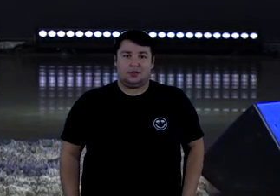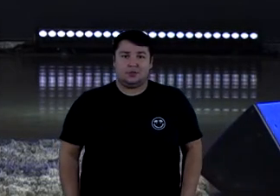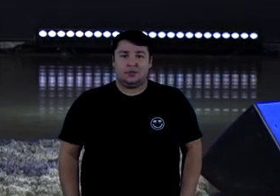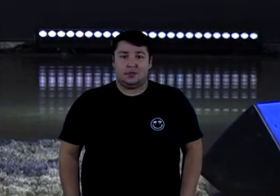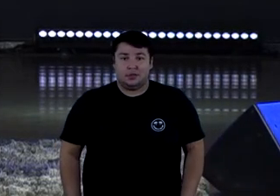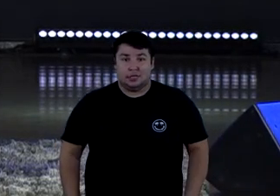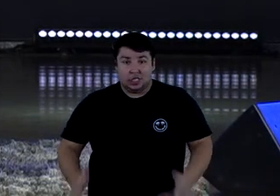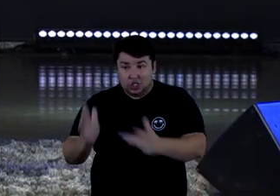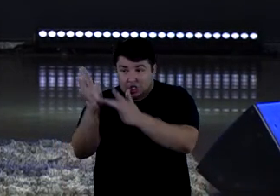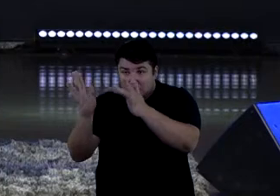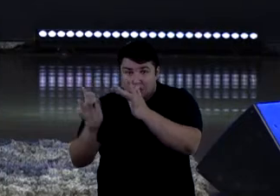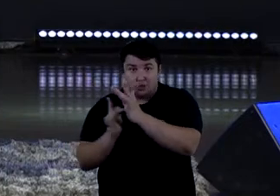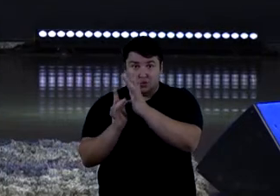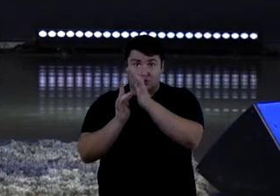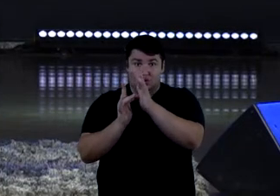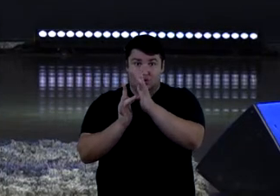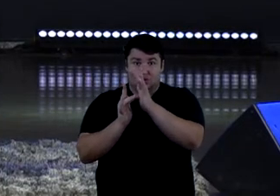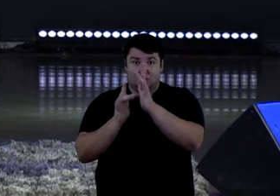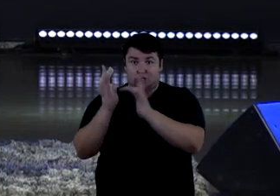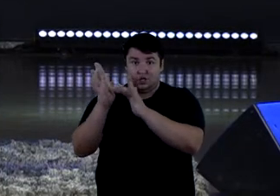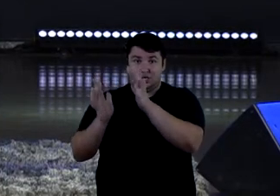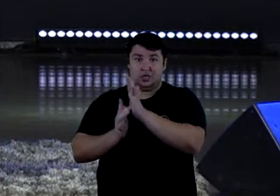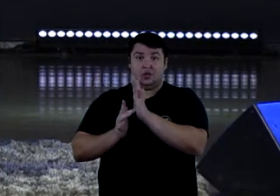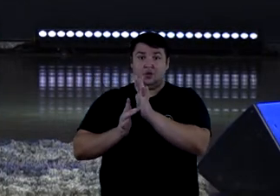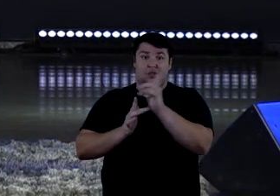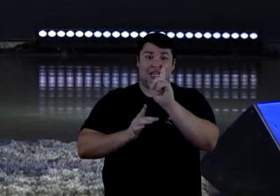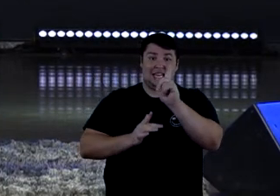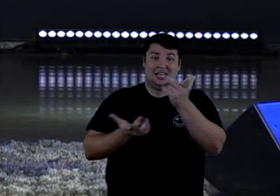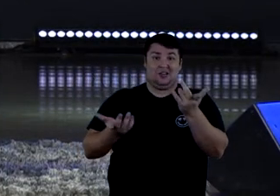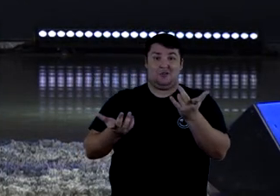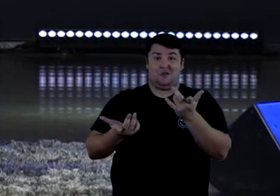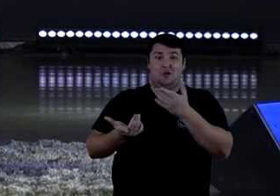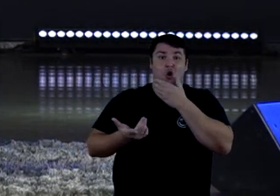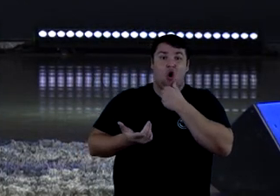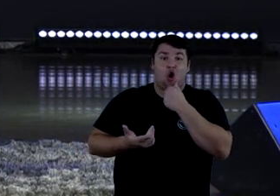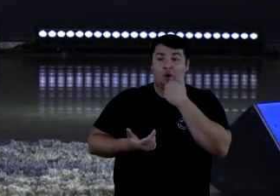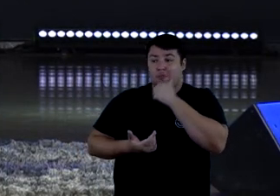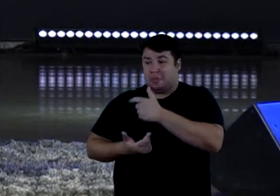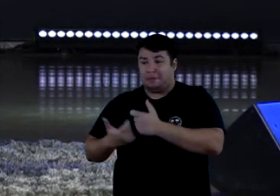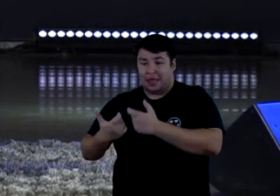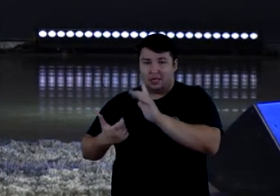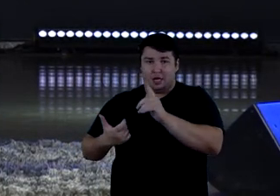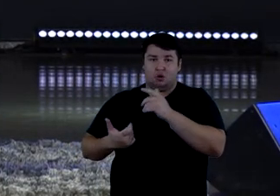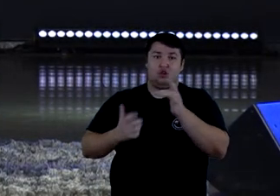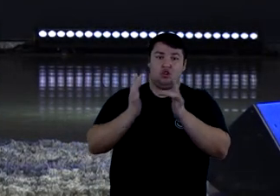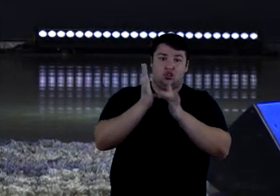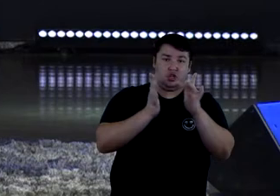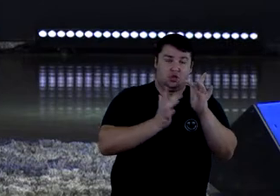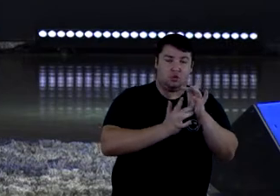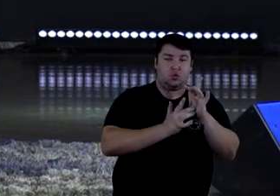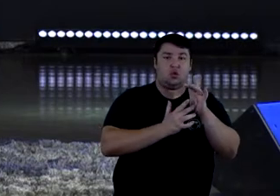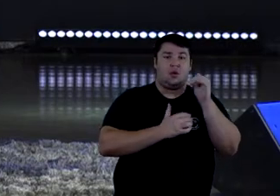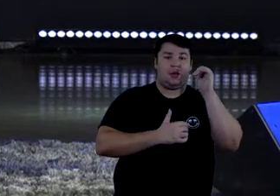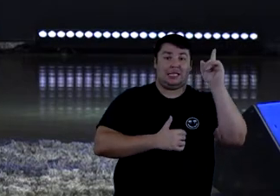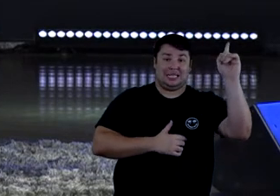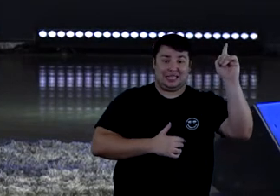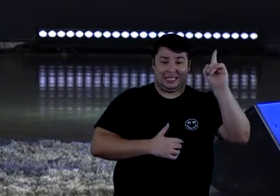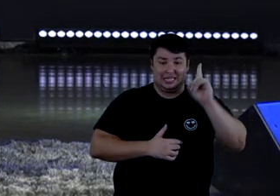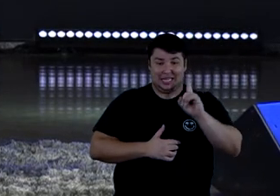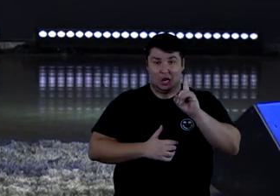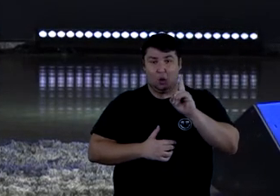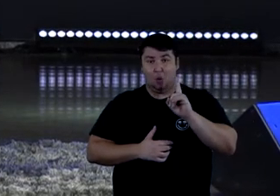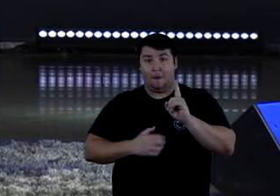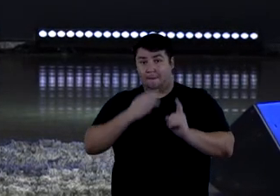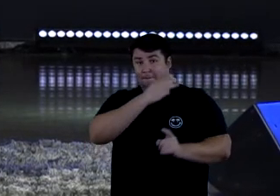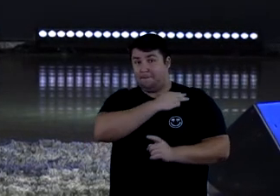Porque Jesus foi semente de Deus plantado em Maria, ele não foi semente de homem com mulher. Foi semente de Deus plantada